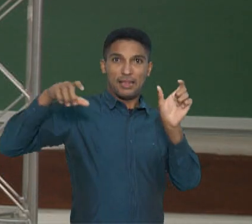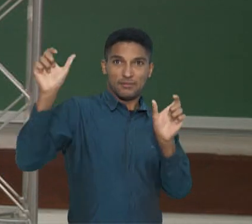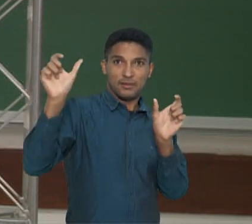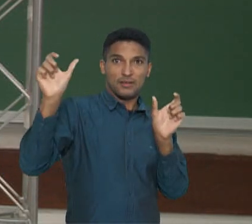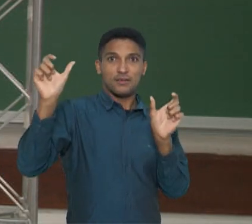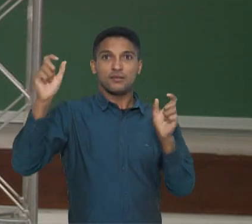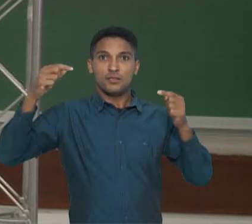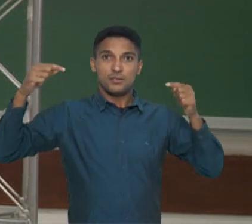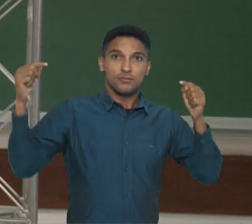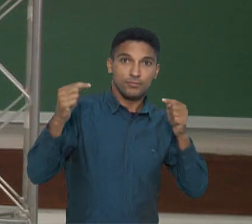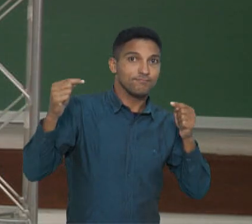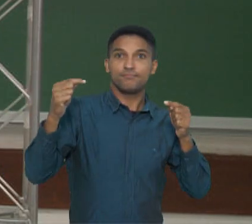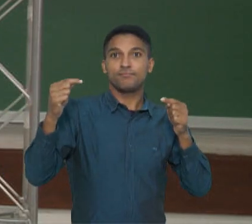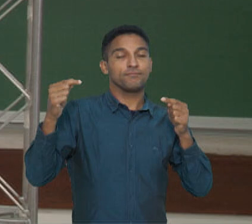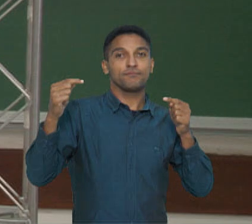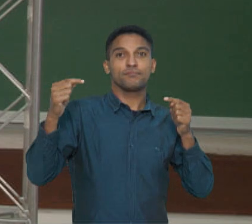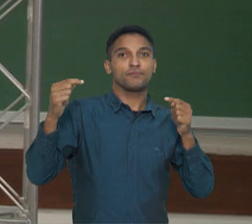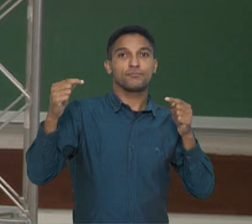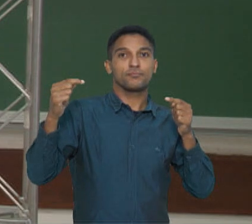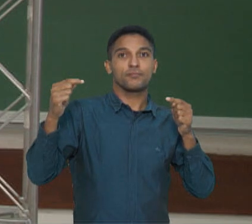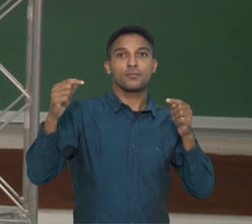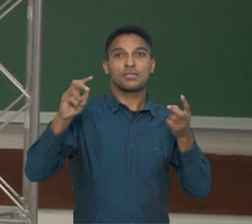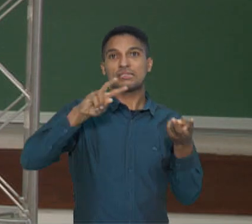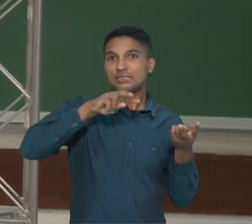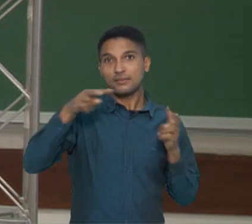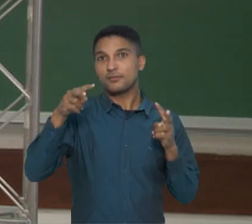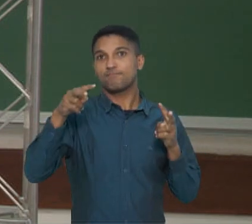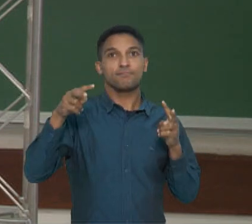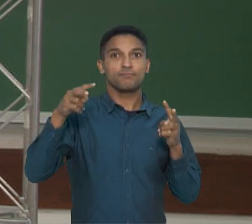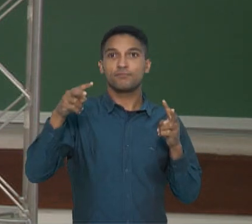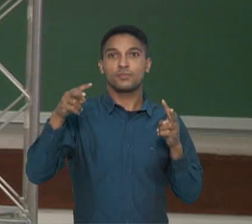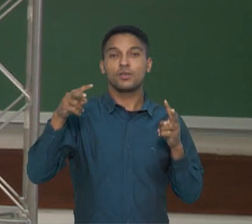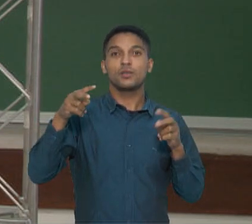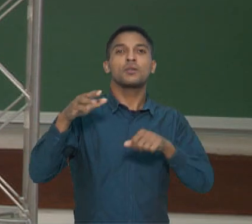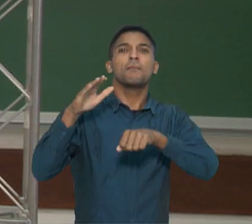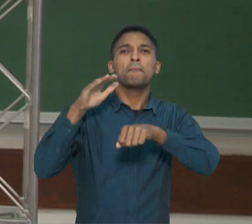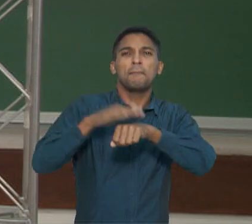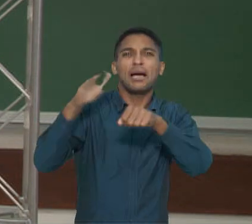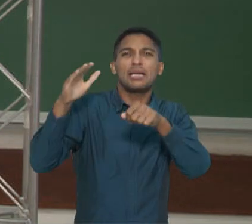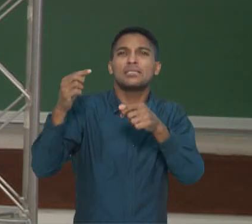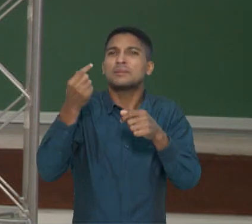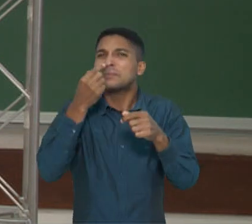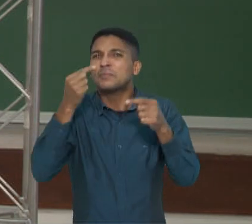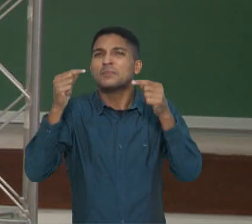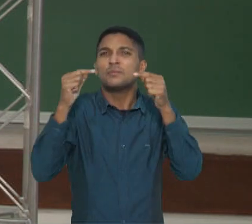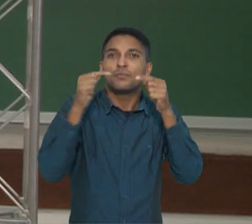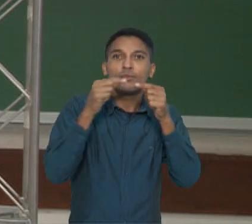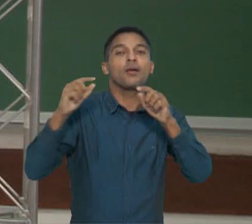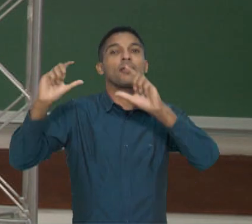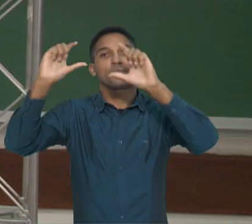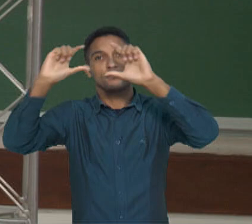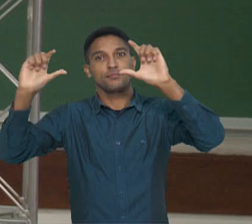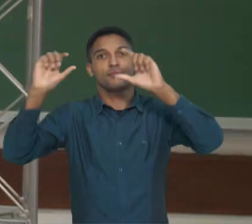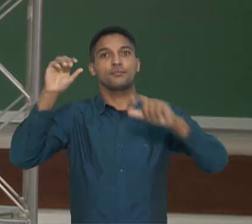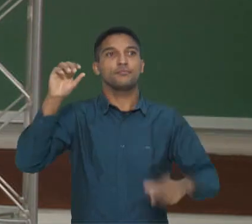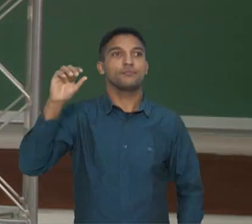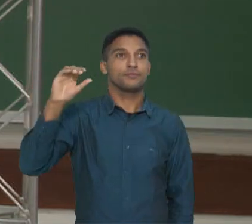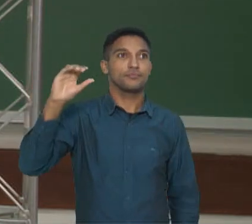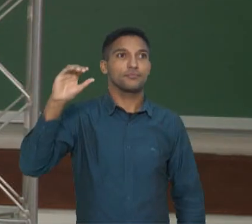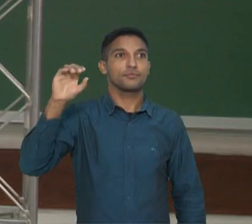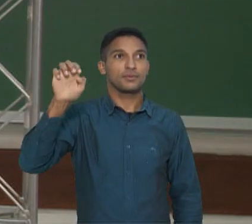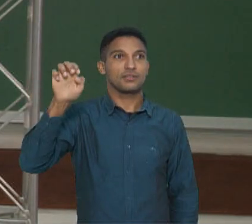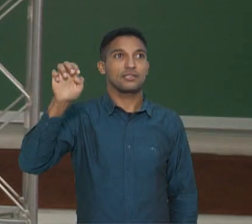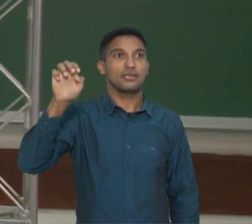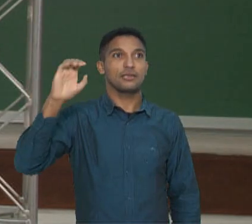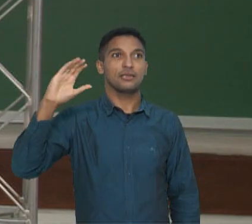brasileira da língua portuguesa, ok? Não tem uma tradução. O que mais se aproximaria seria essa expressão echar de menos, que